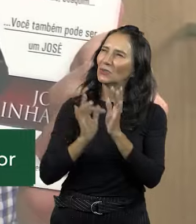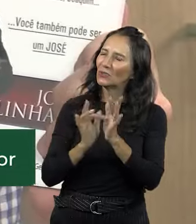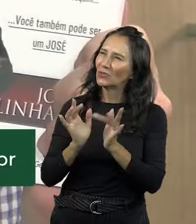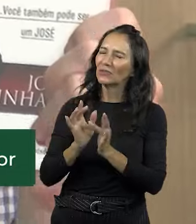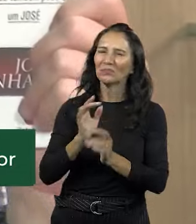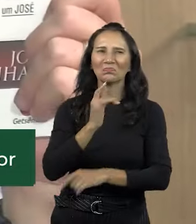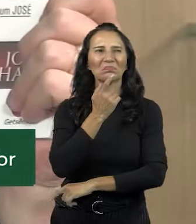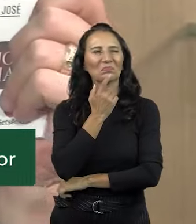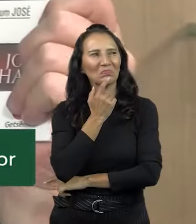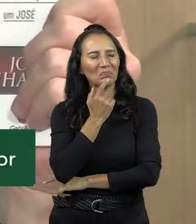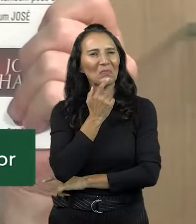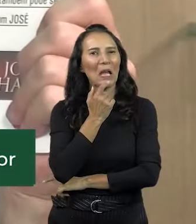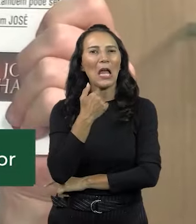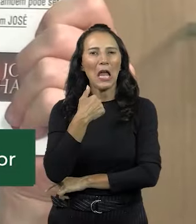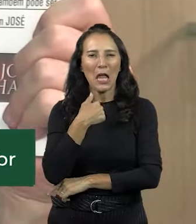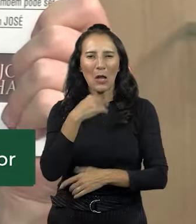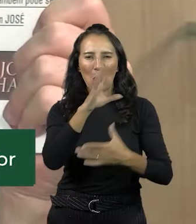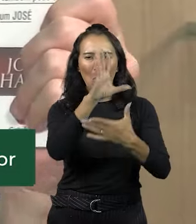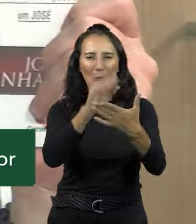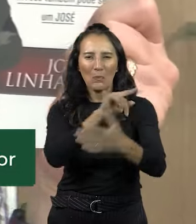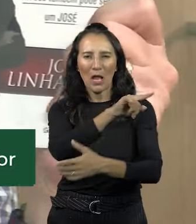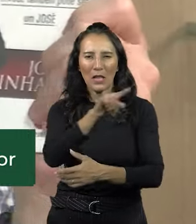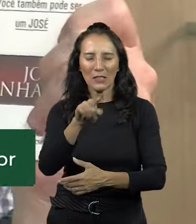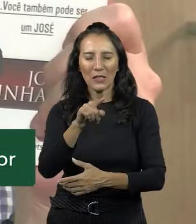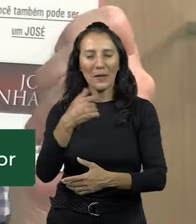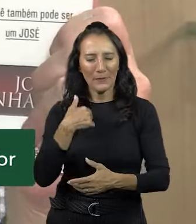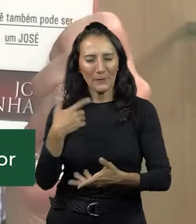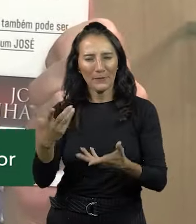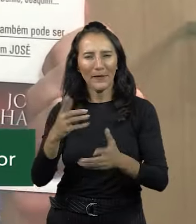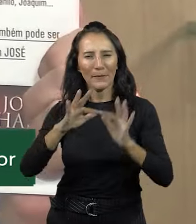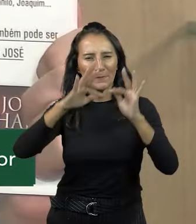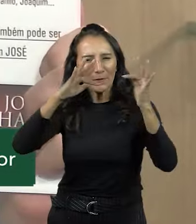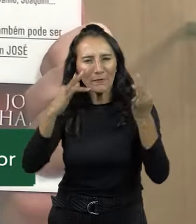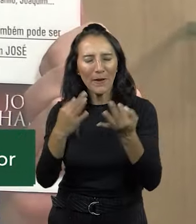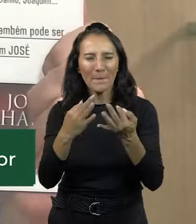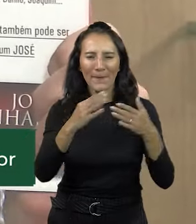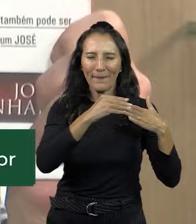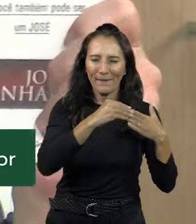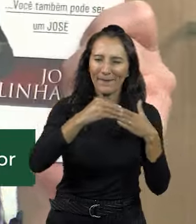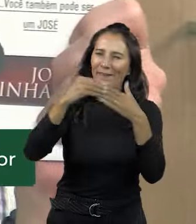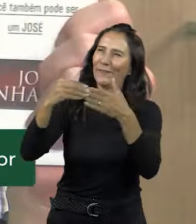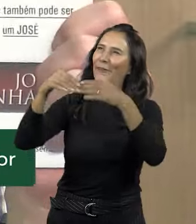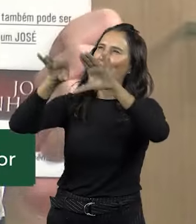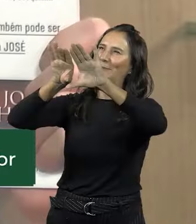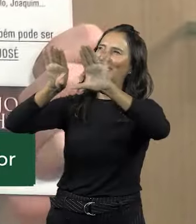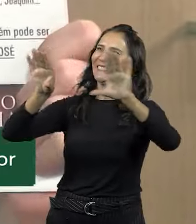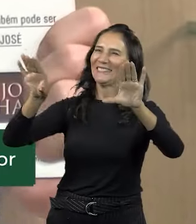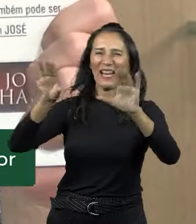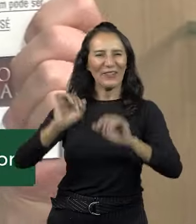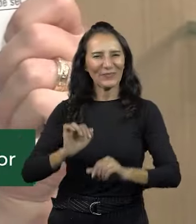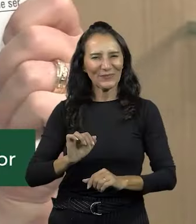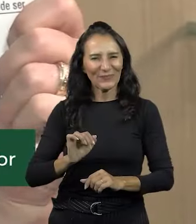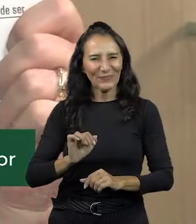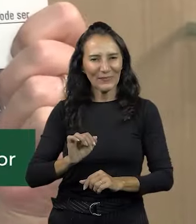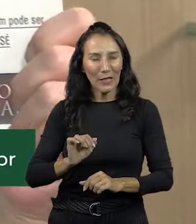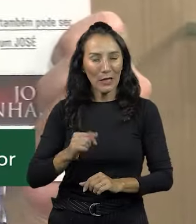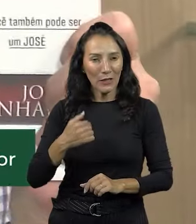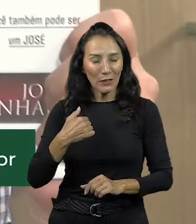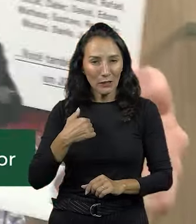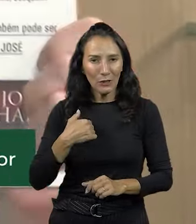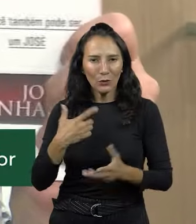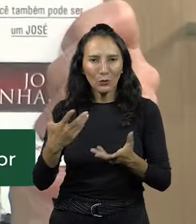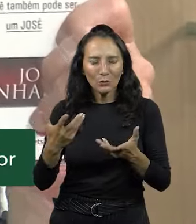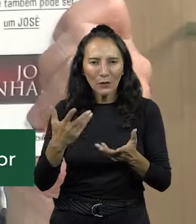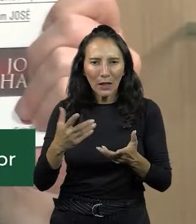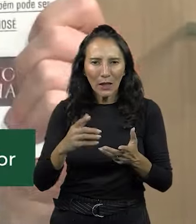eu vou levar minha família a Cristo eu vou levar minha família pro céu eu vou levar minha família para onde Jesus